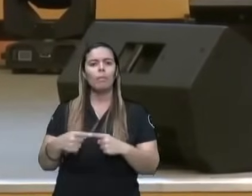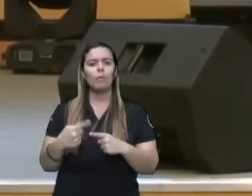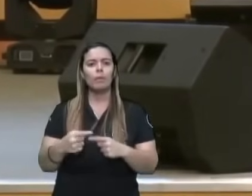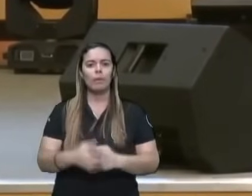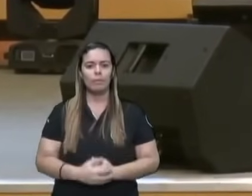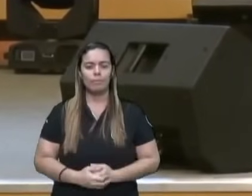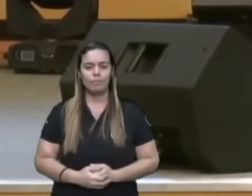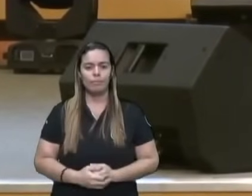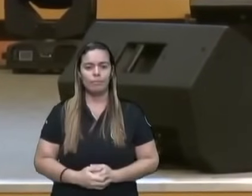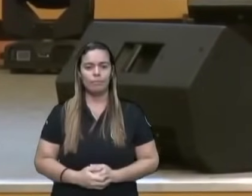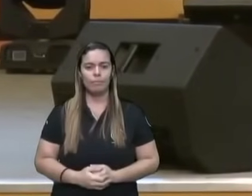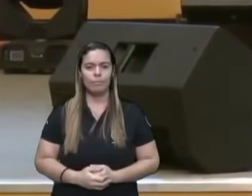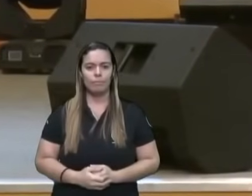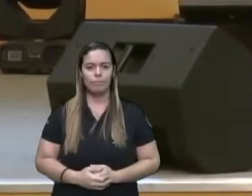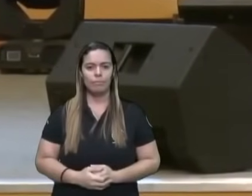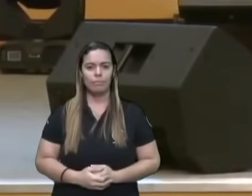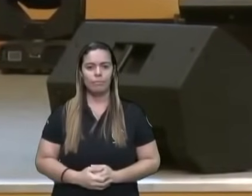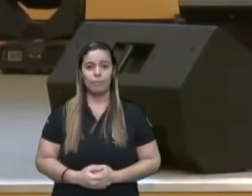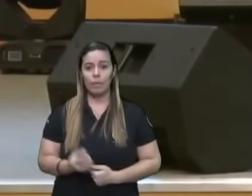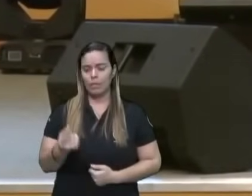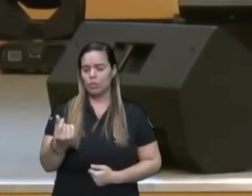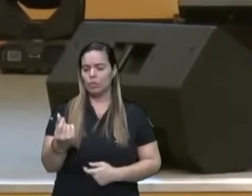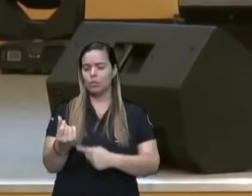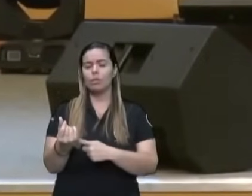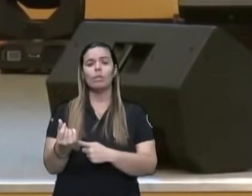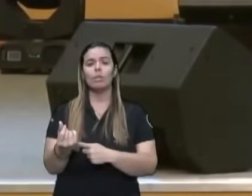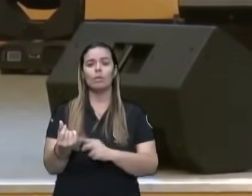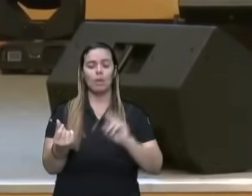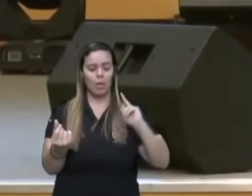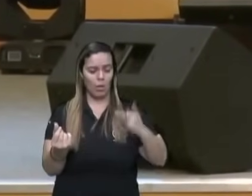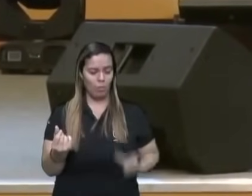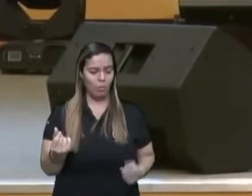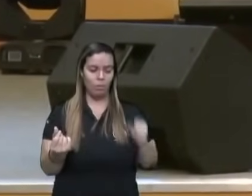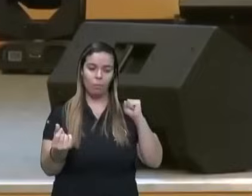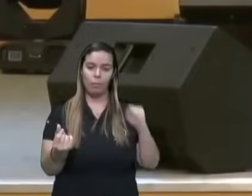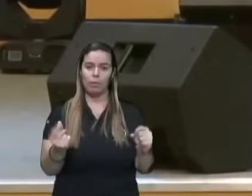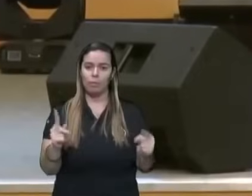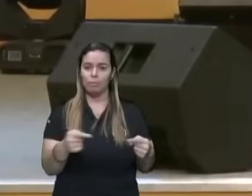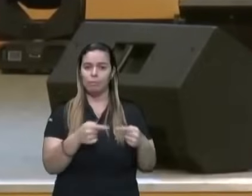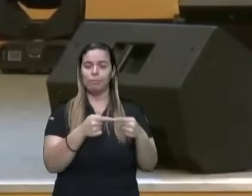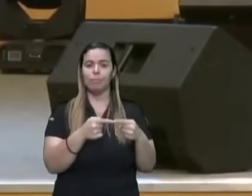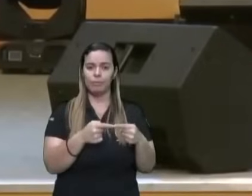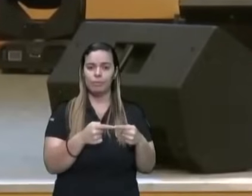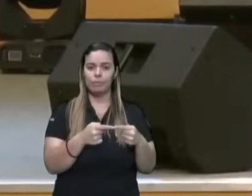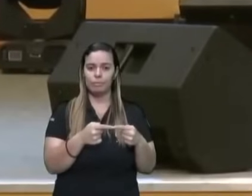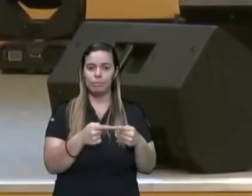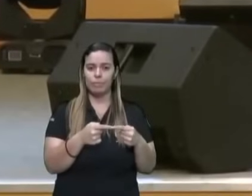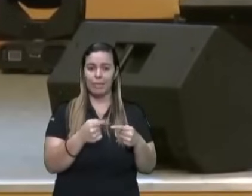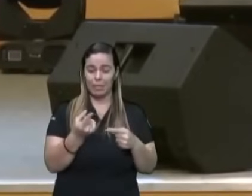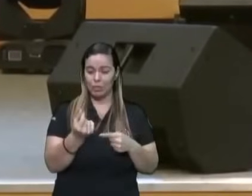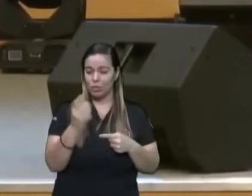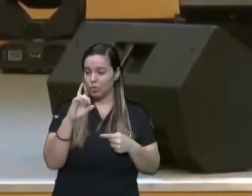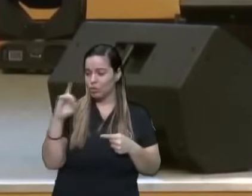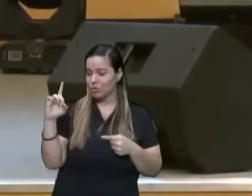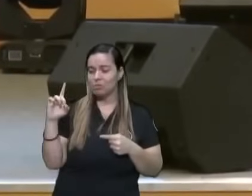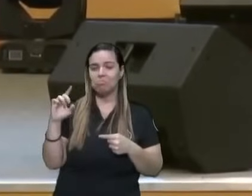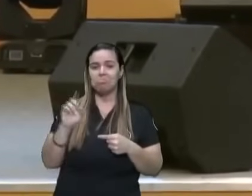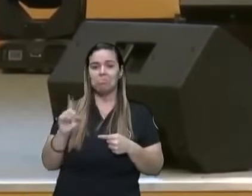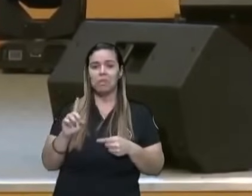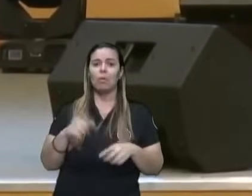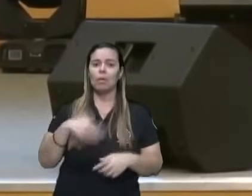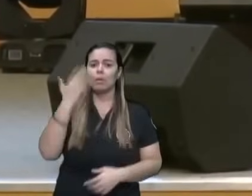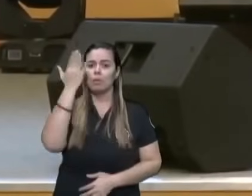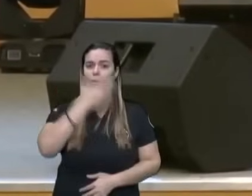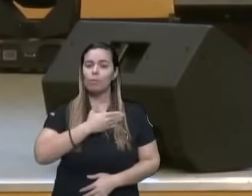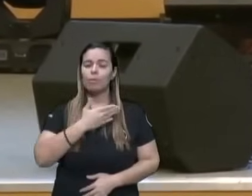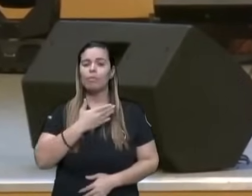O que é o dinheiro? O dinheiro pertence ao poder humano, meu filho. O dinheiro não é do poder divino, não. Eu estou mostrando aqui, estou dando a